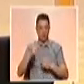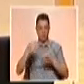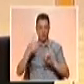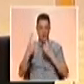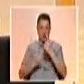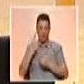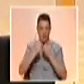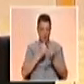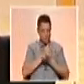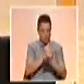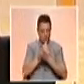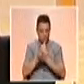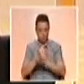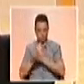apoio